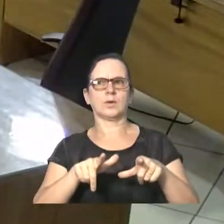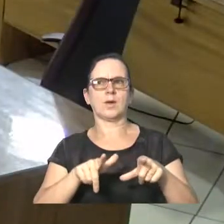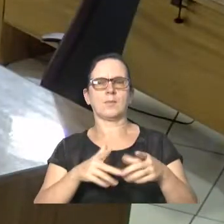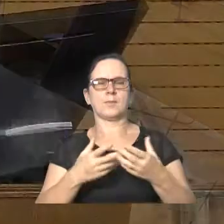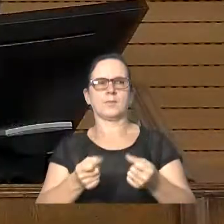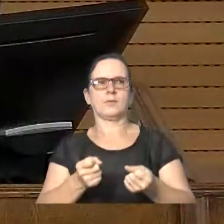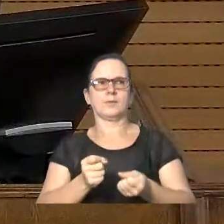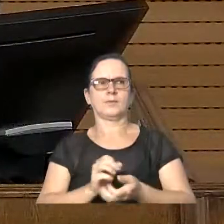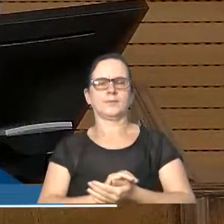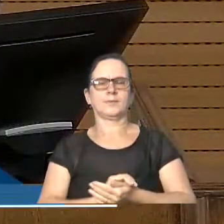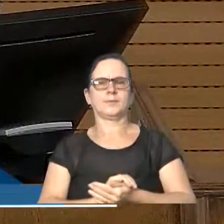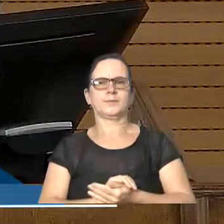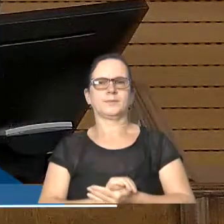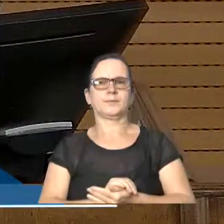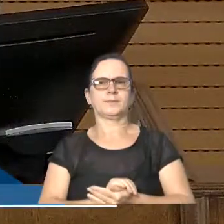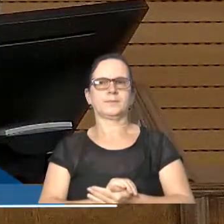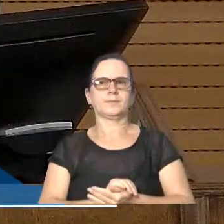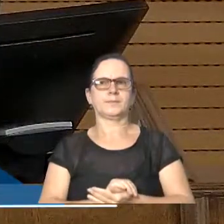encontram. Aprovado.